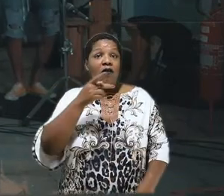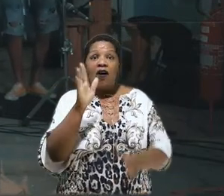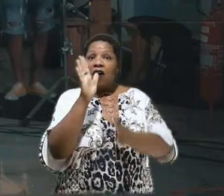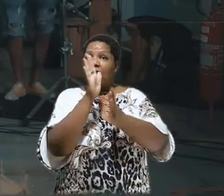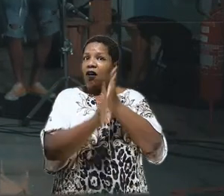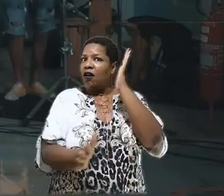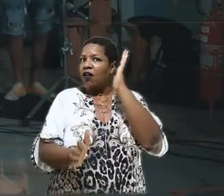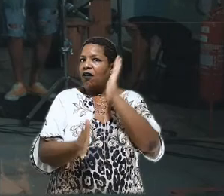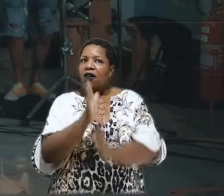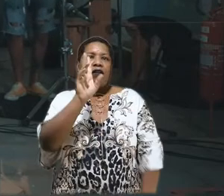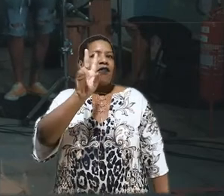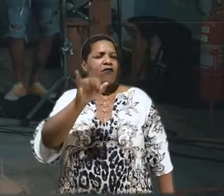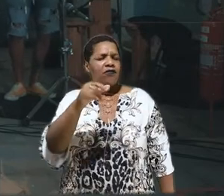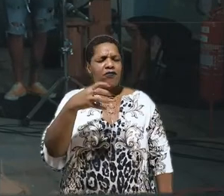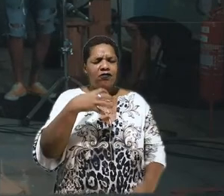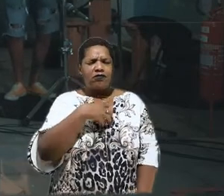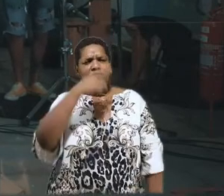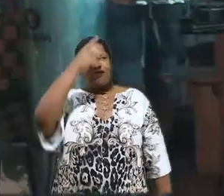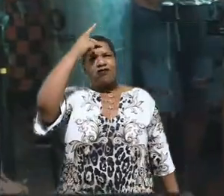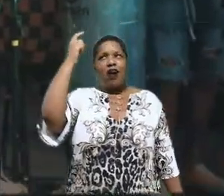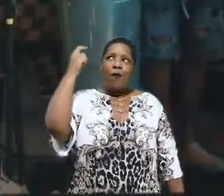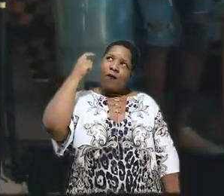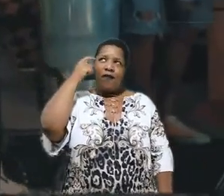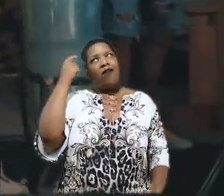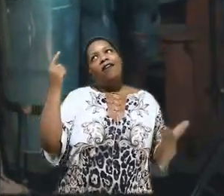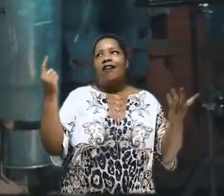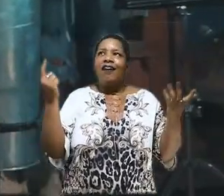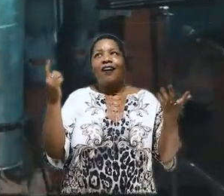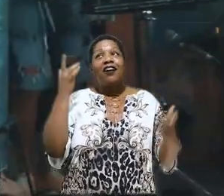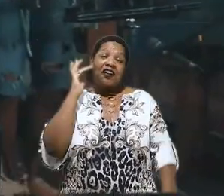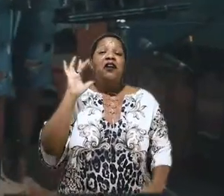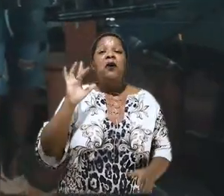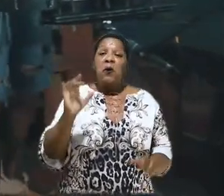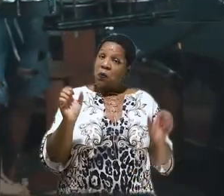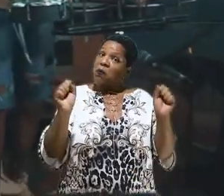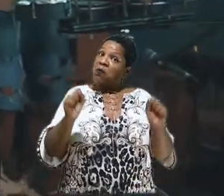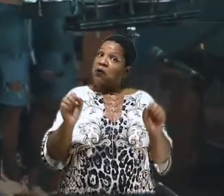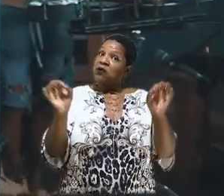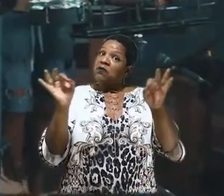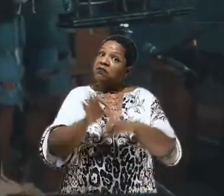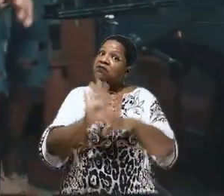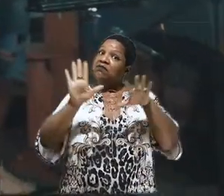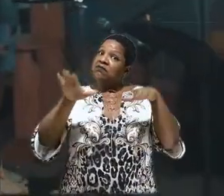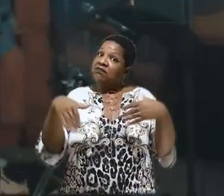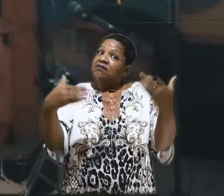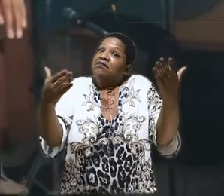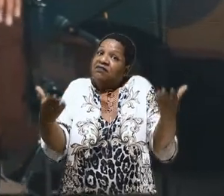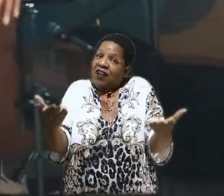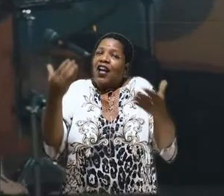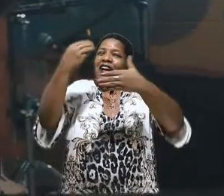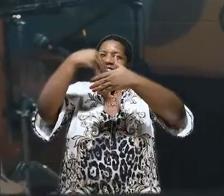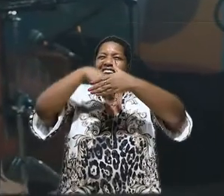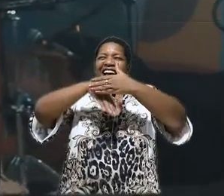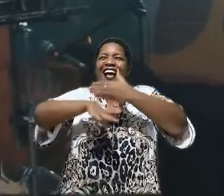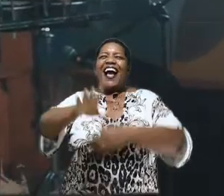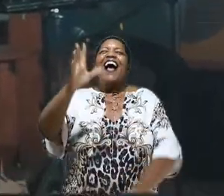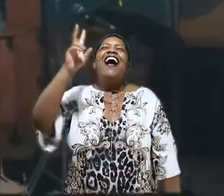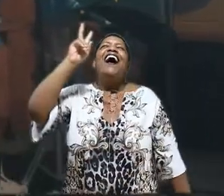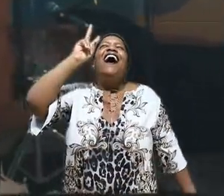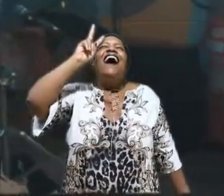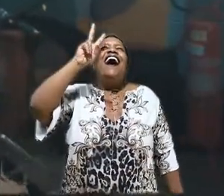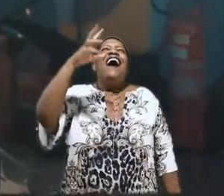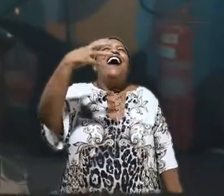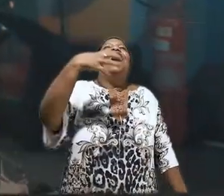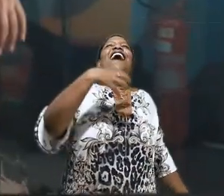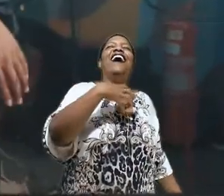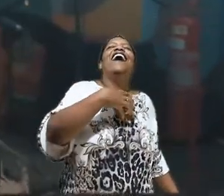nada vale da minha cidade meio sem pensar essa miopia pode acabar Vai que rola eu vou guardar a melhor lição